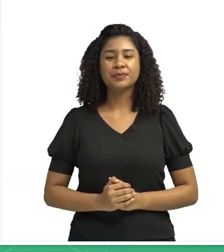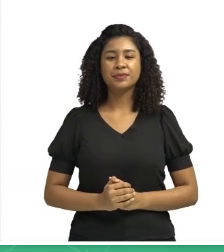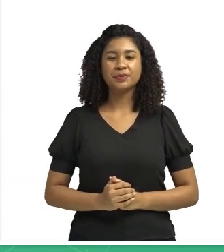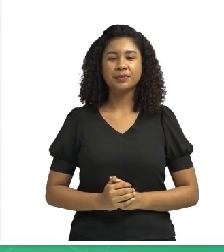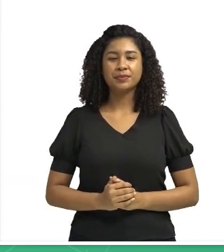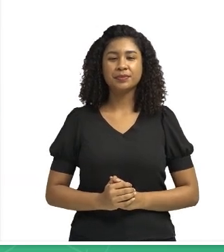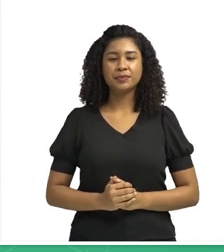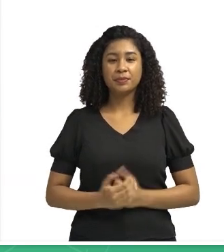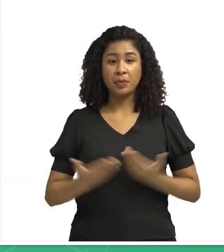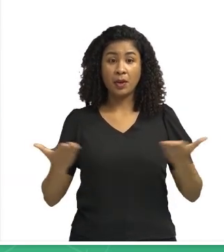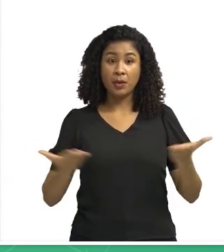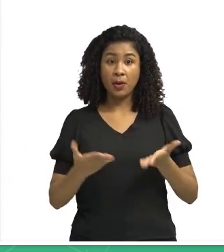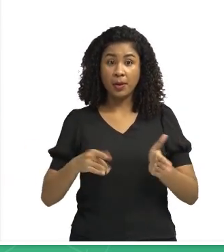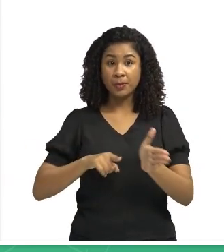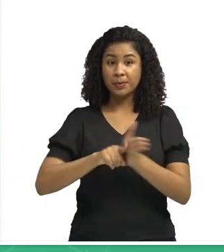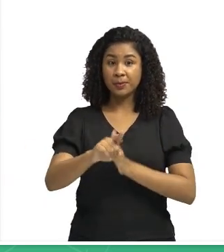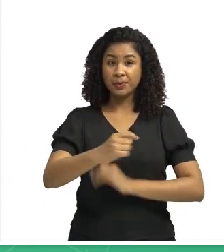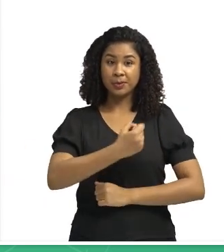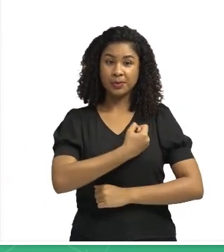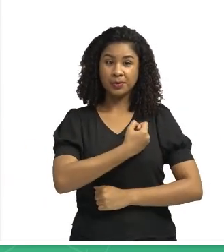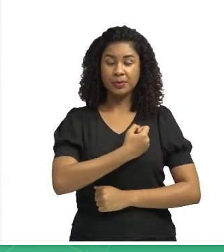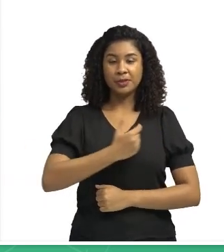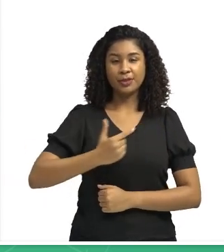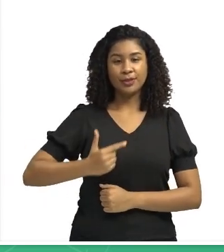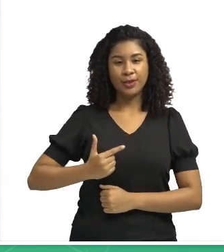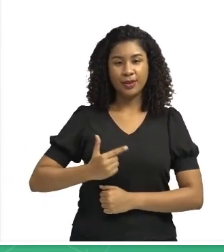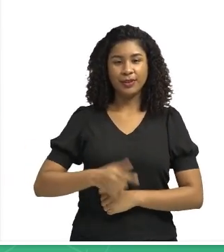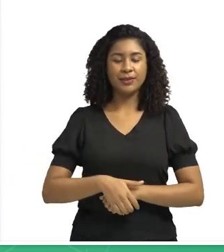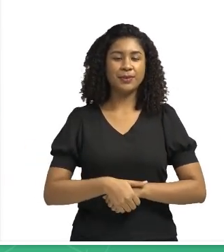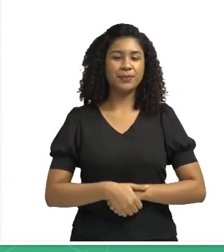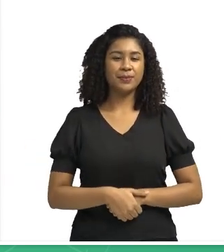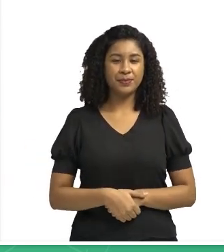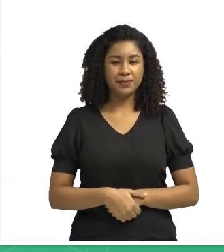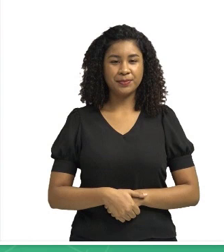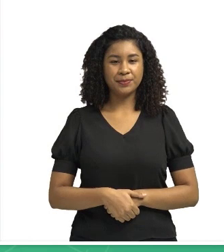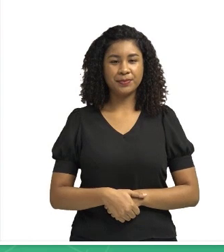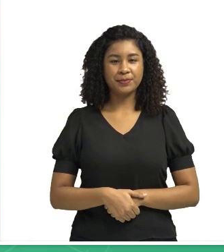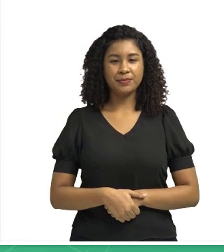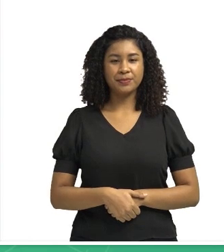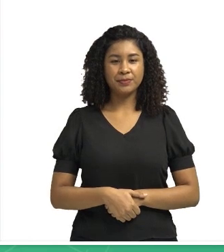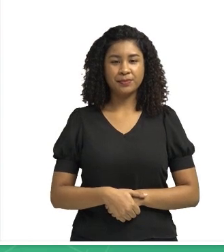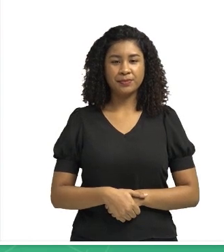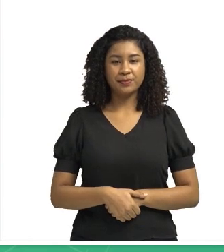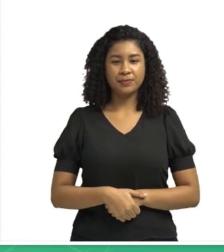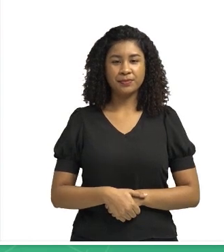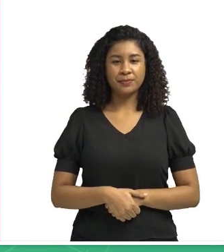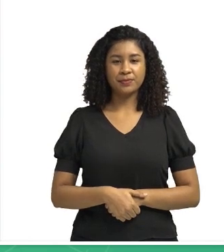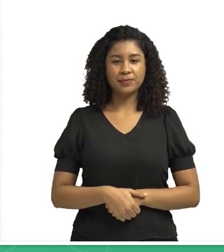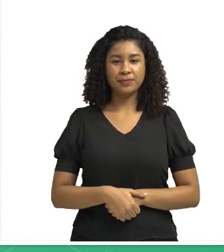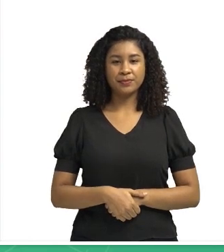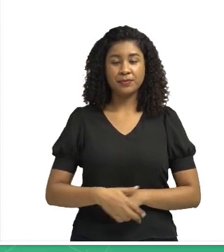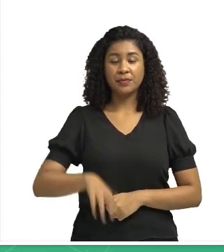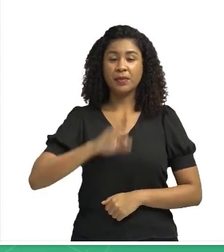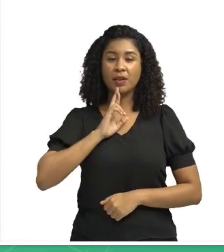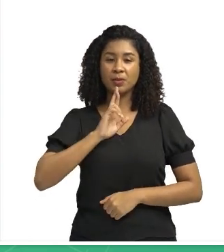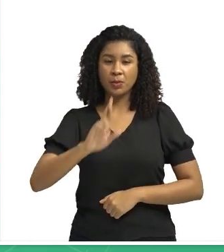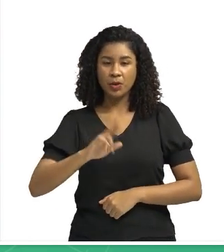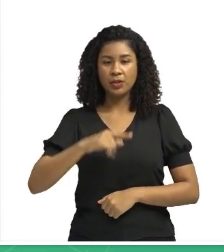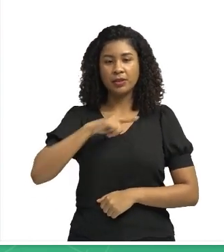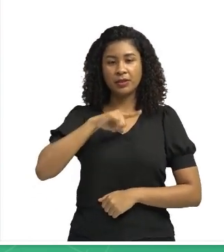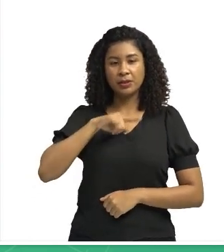para a questão número 2. Então, na questão número 2, eu tenho o modelo de